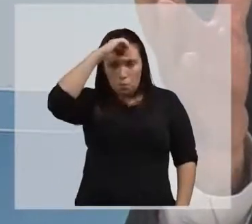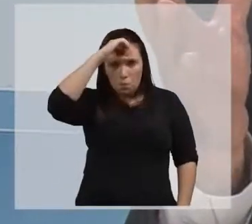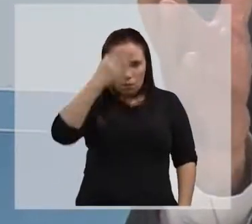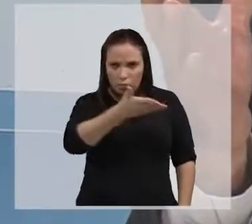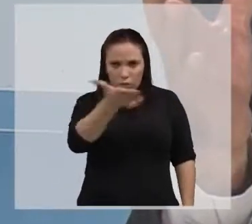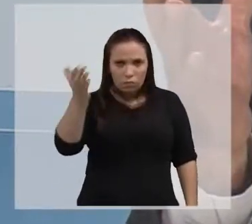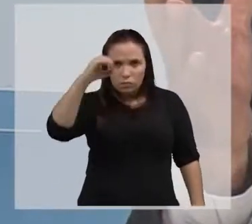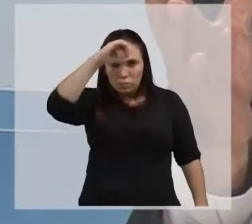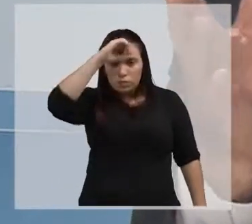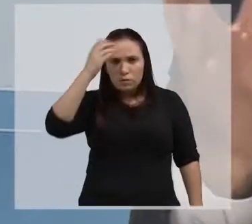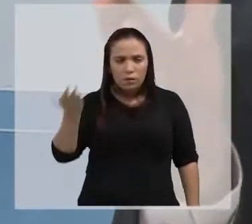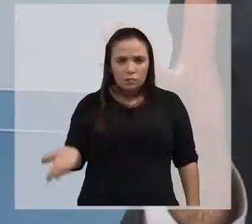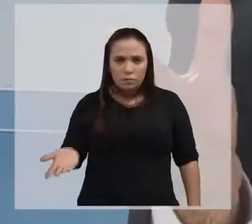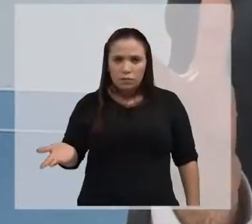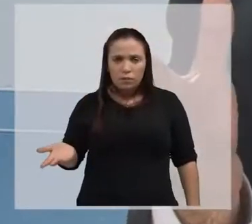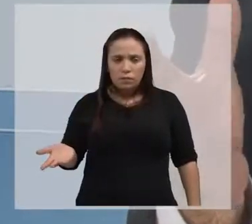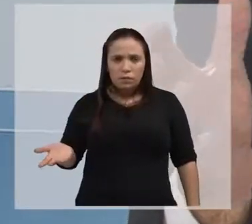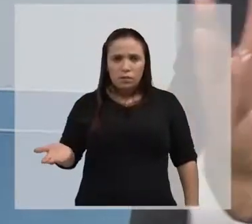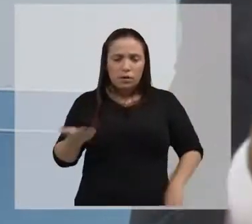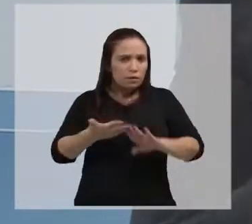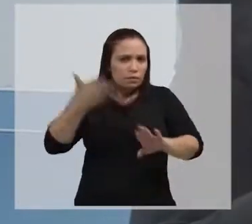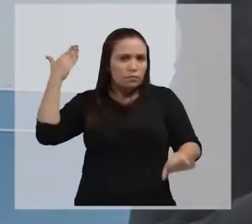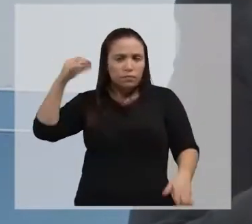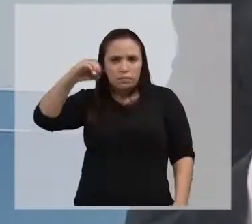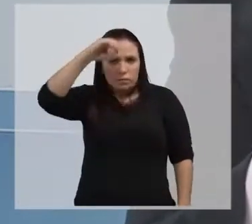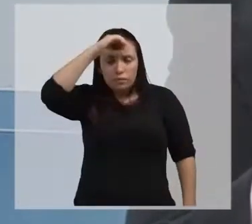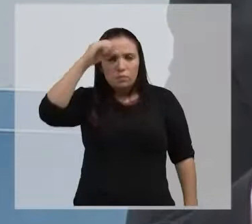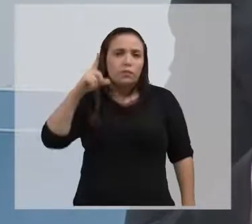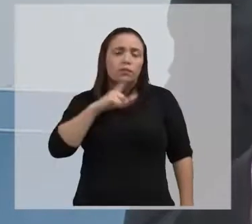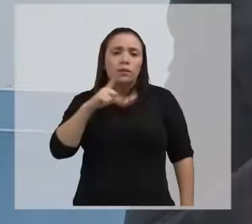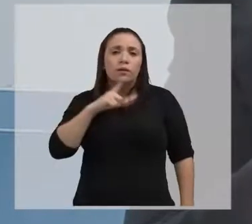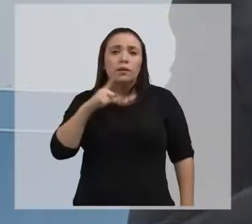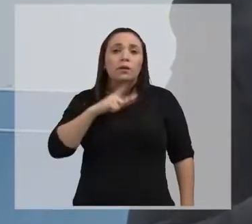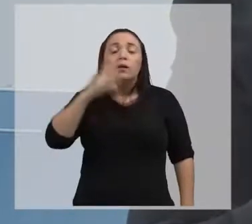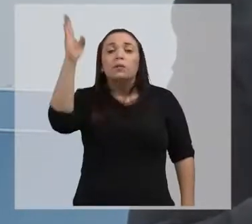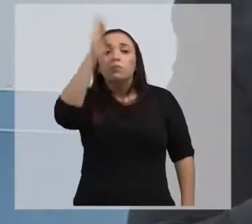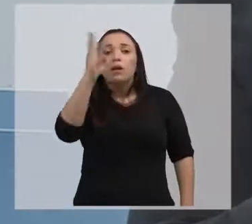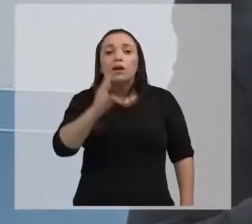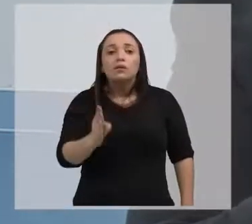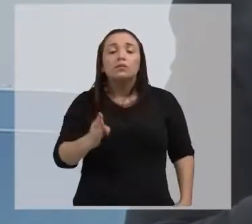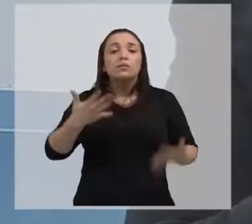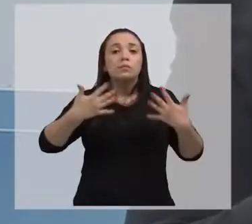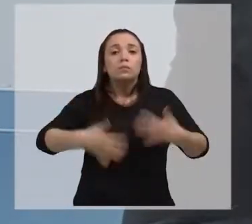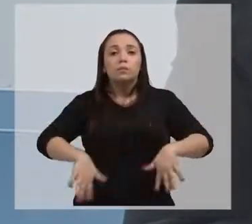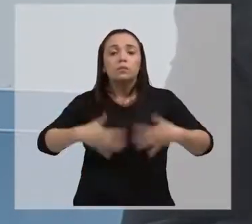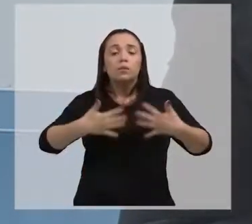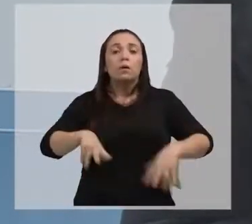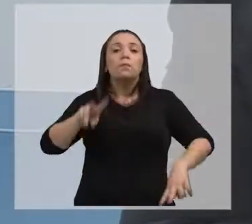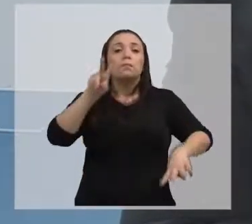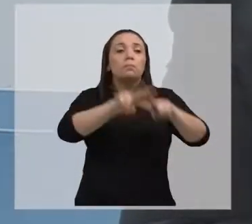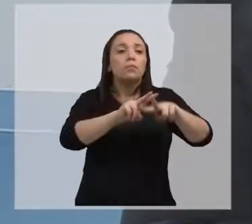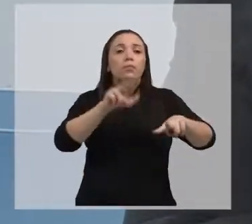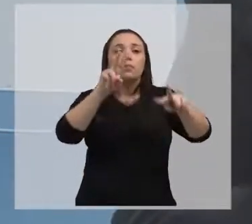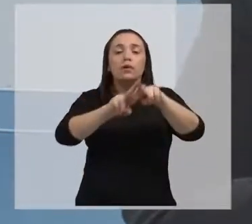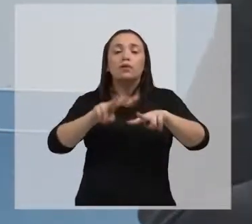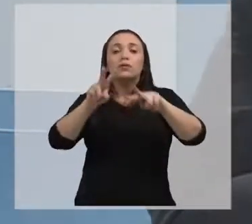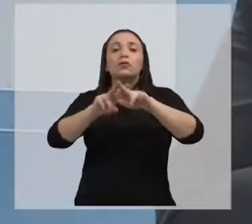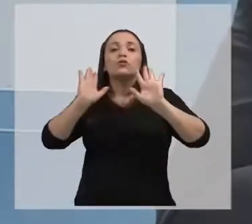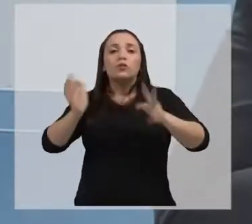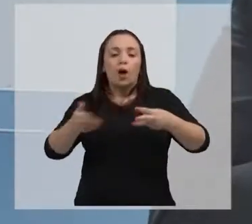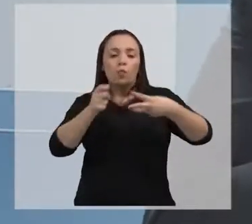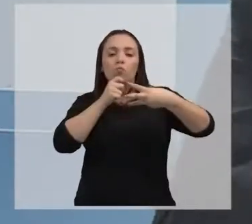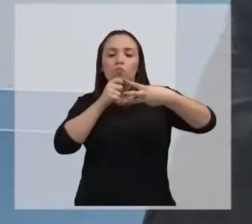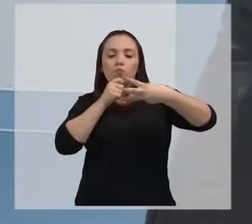vocês? Vocês não sabiam que tem milhares de brasileiros presos, sem o transitado e julgado? Ou